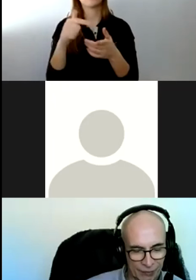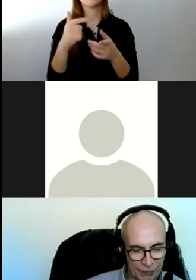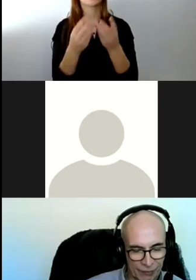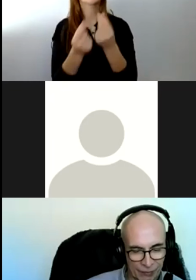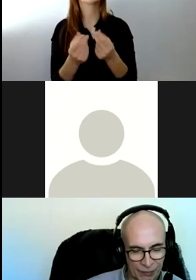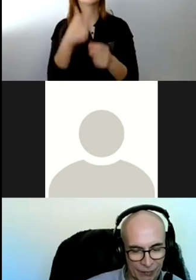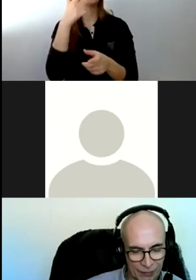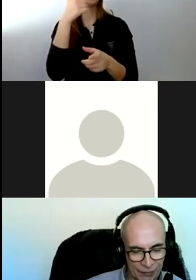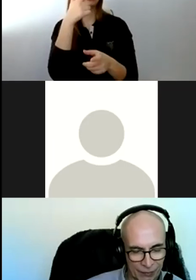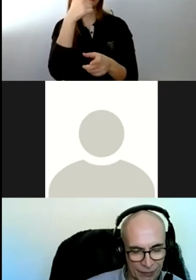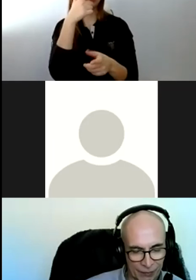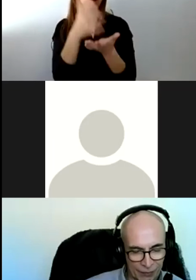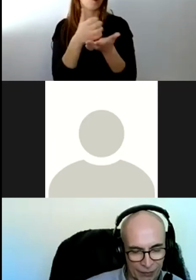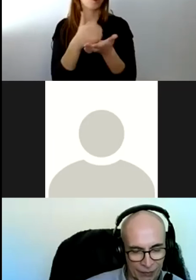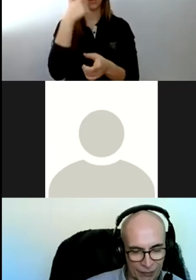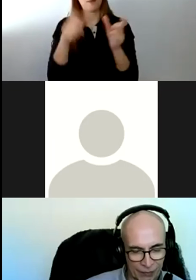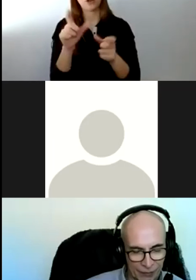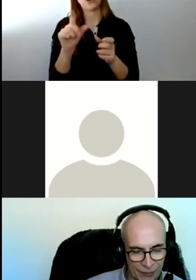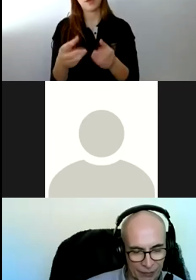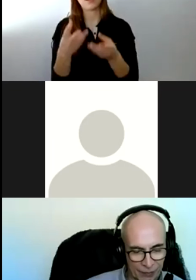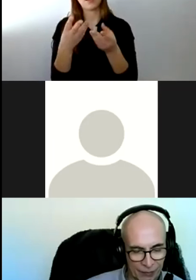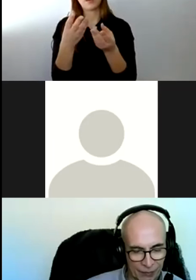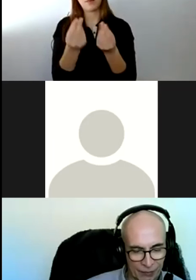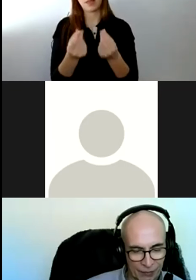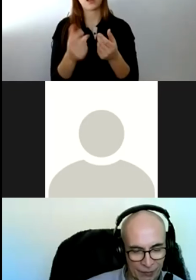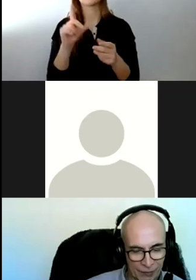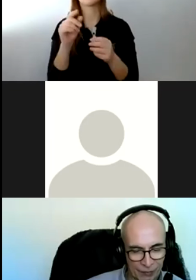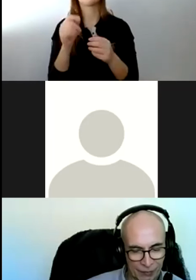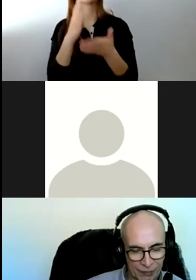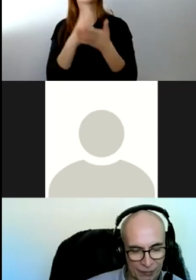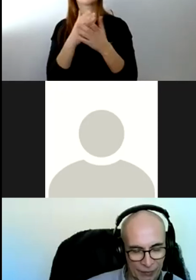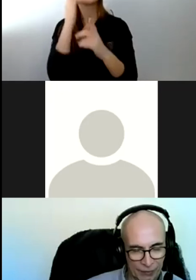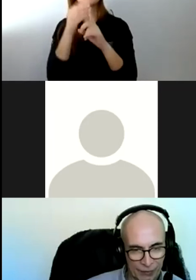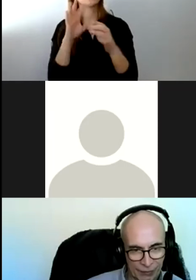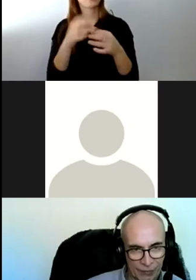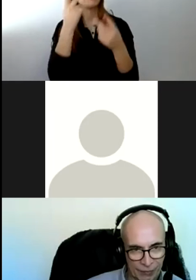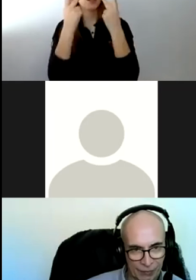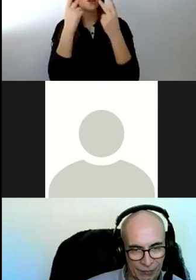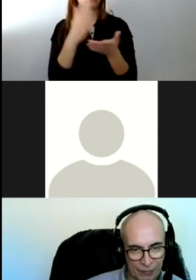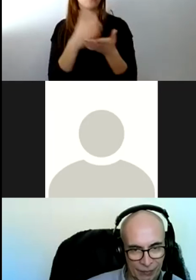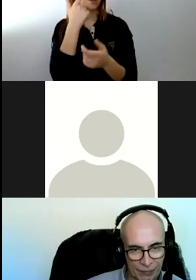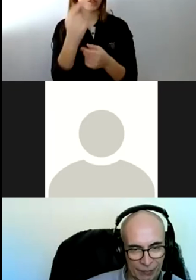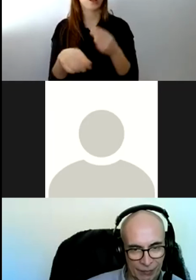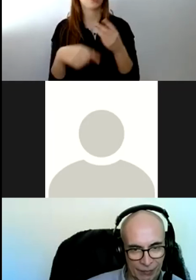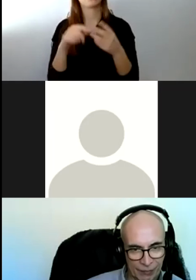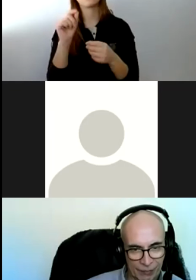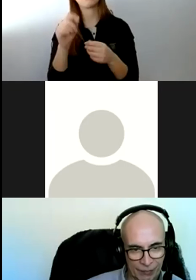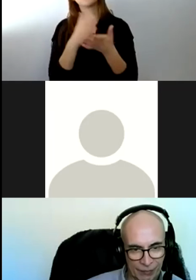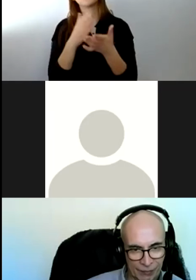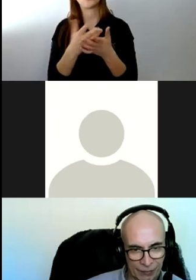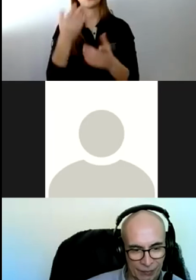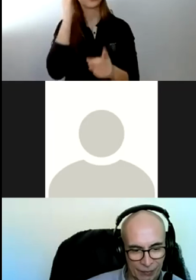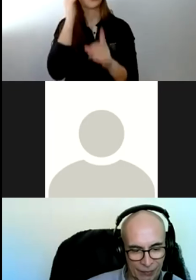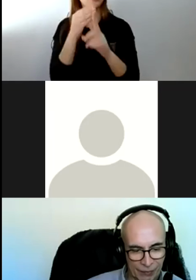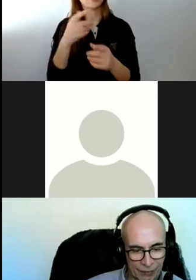materiais, as escolas de referência no domínio da visão, escolas especializadas, escolas de referência para a educação